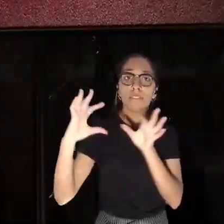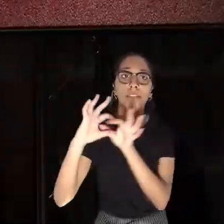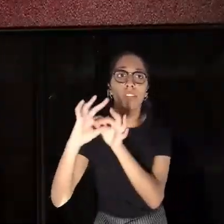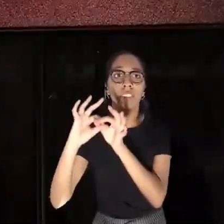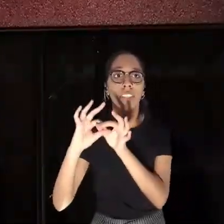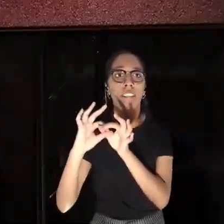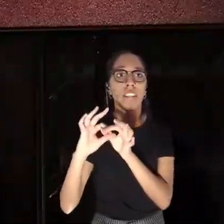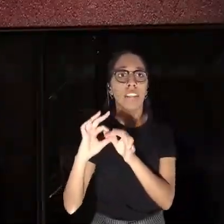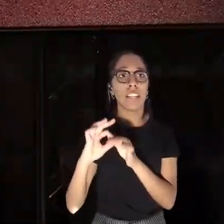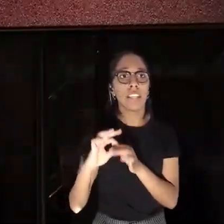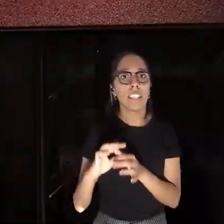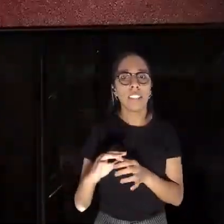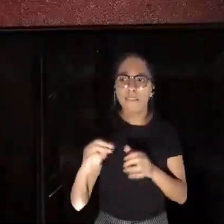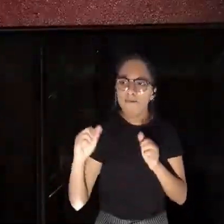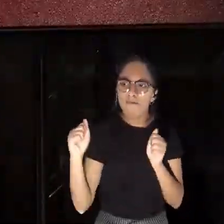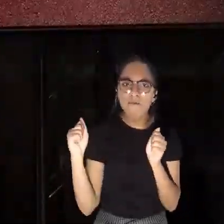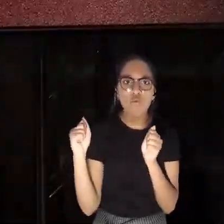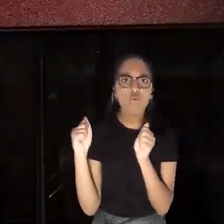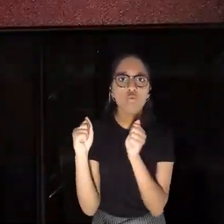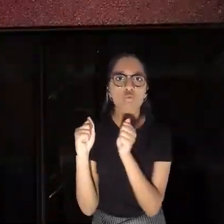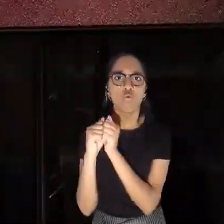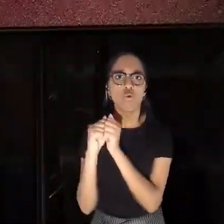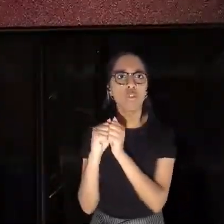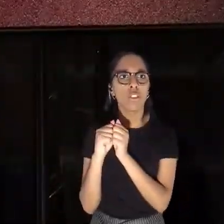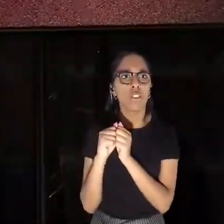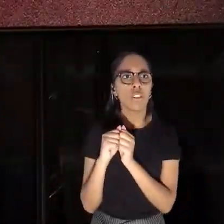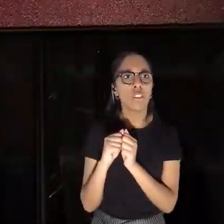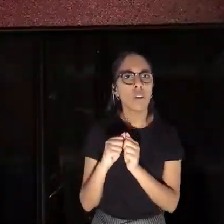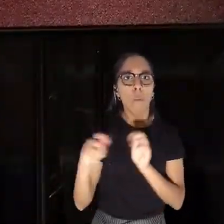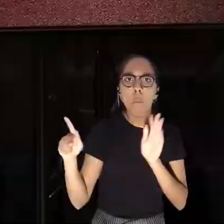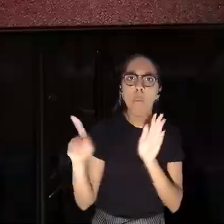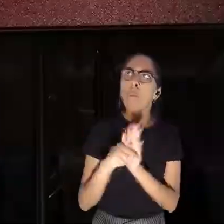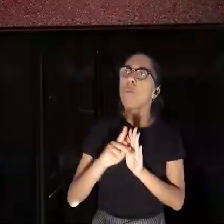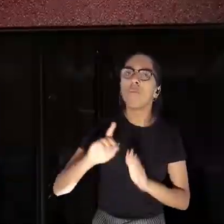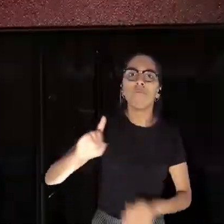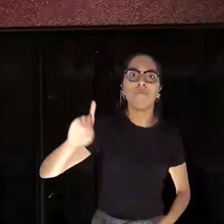numa correspondência, selo fala de propriedade,